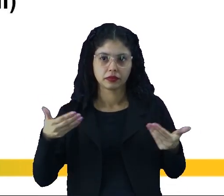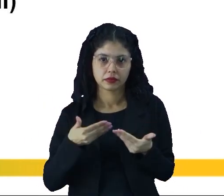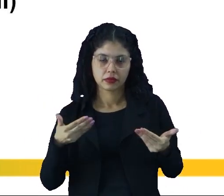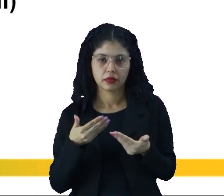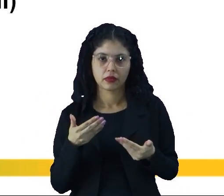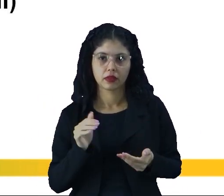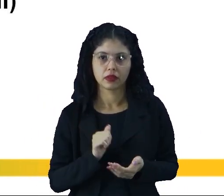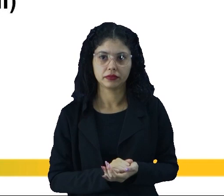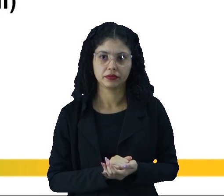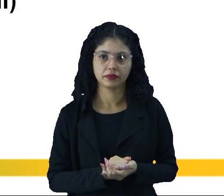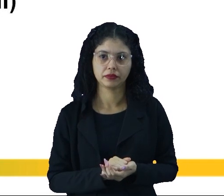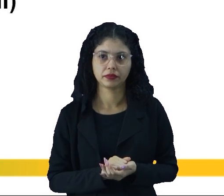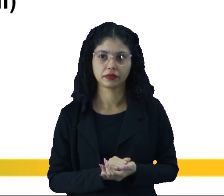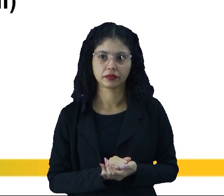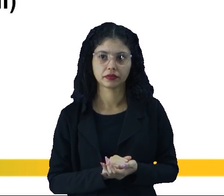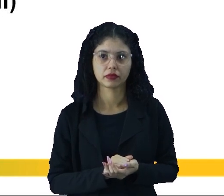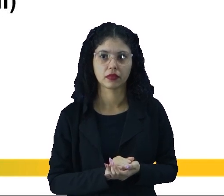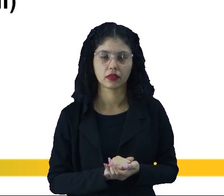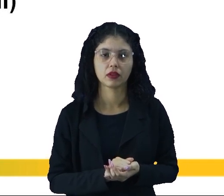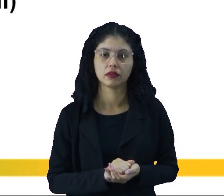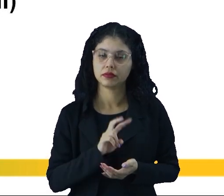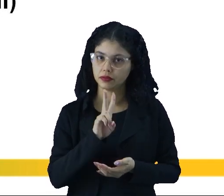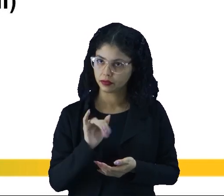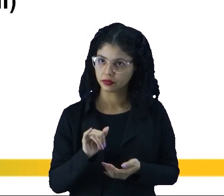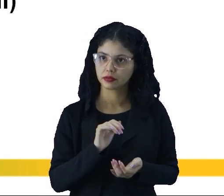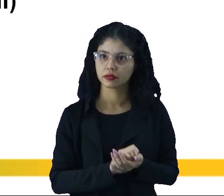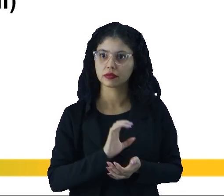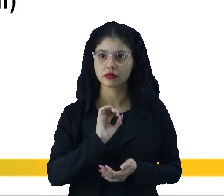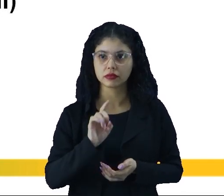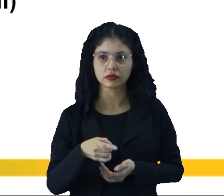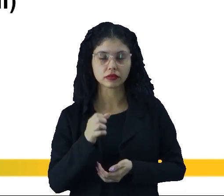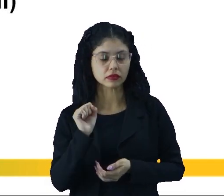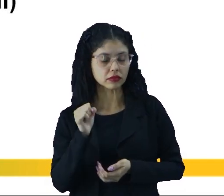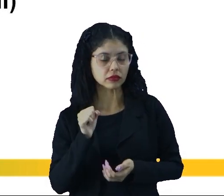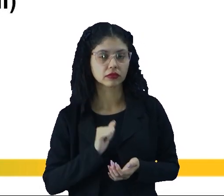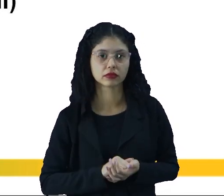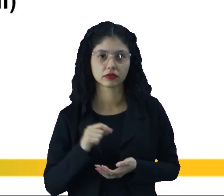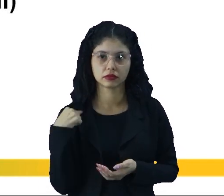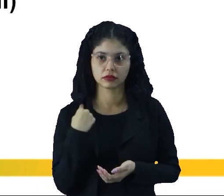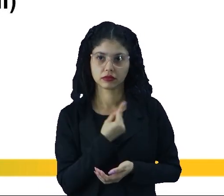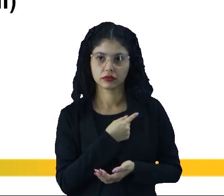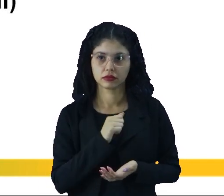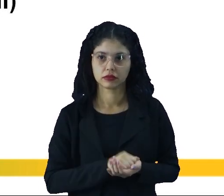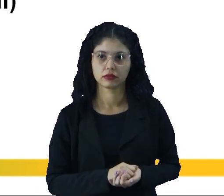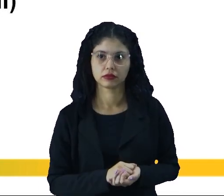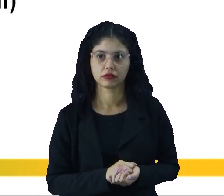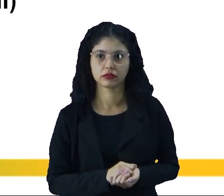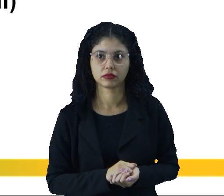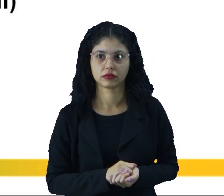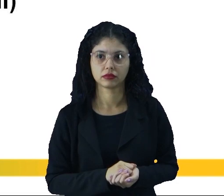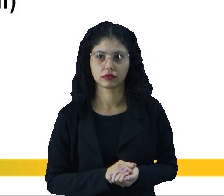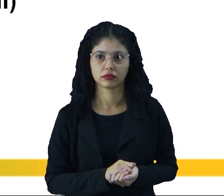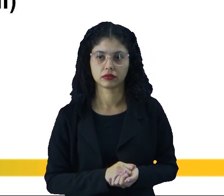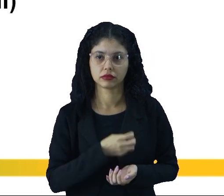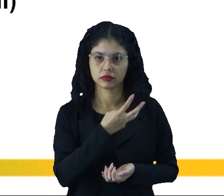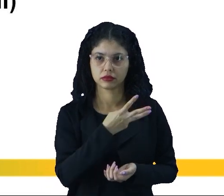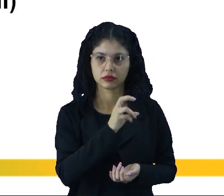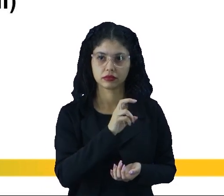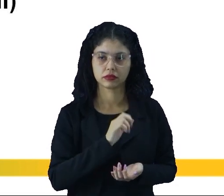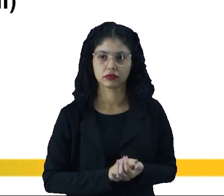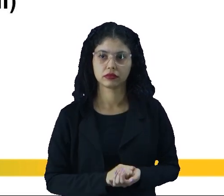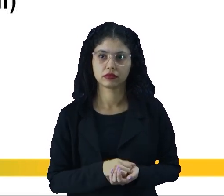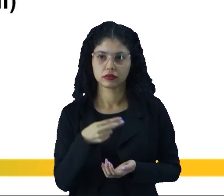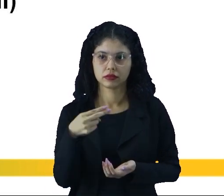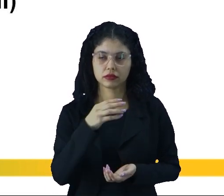substituição agora, pessoal, do seno de 53 graus, que vale 0,8, A nossa equação vai ficar dessa forma, ó,